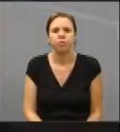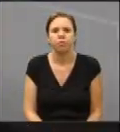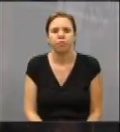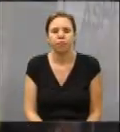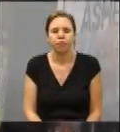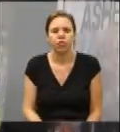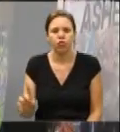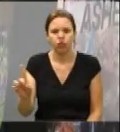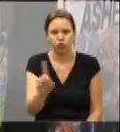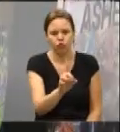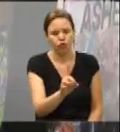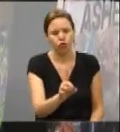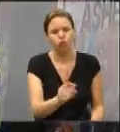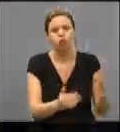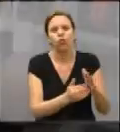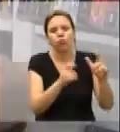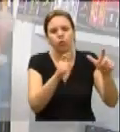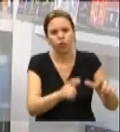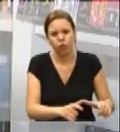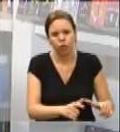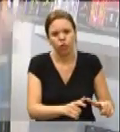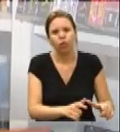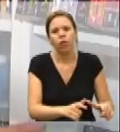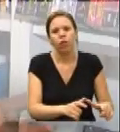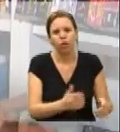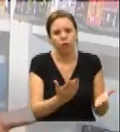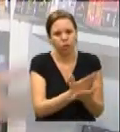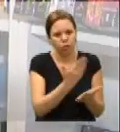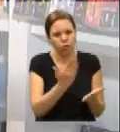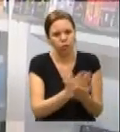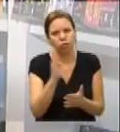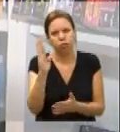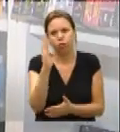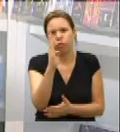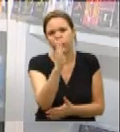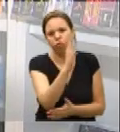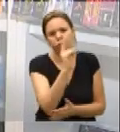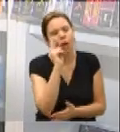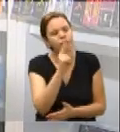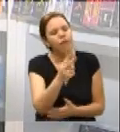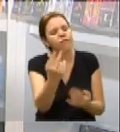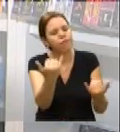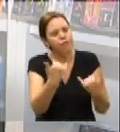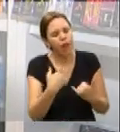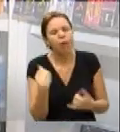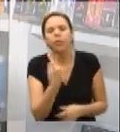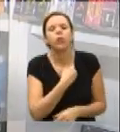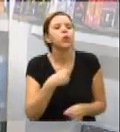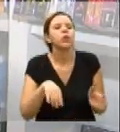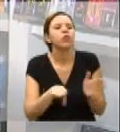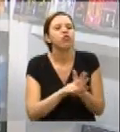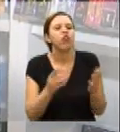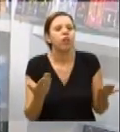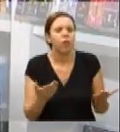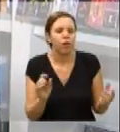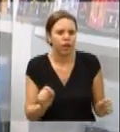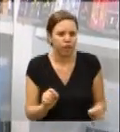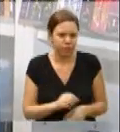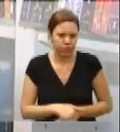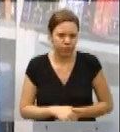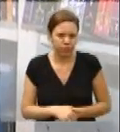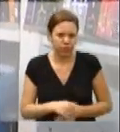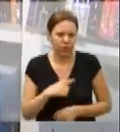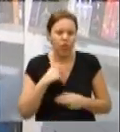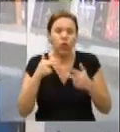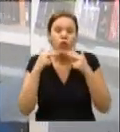E chegamos no último departamento, o de livros, e o Rafael vai falar pra gente o que tá chegando aí, Rafael. A gente